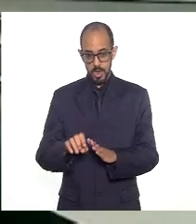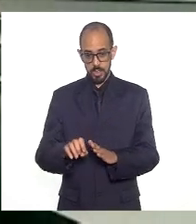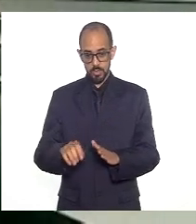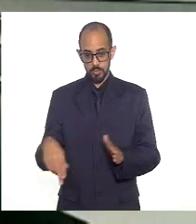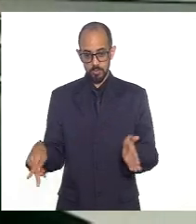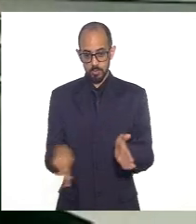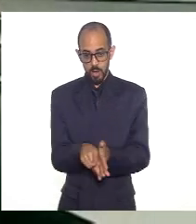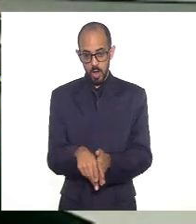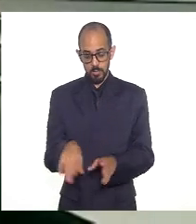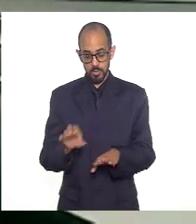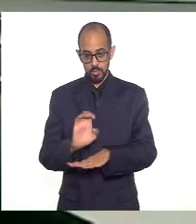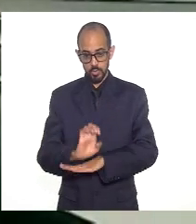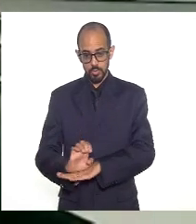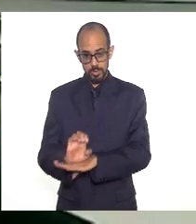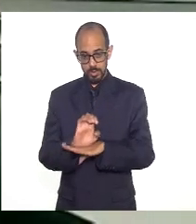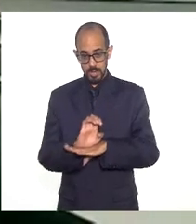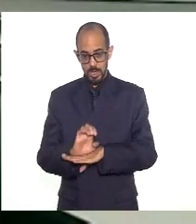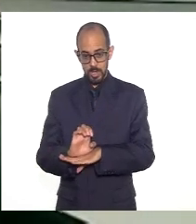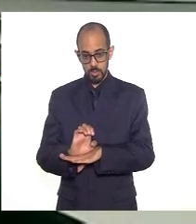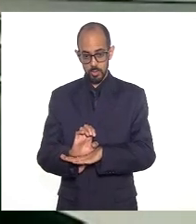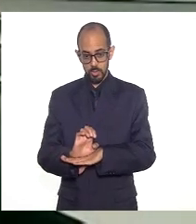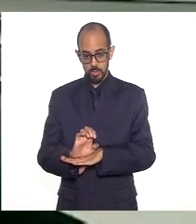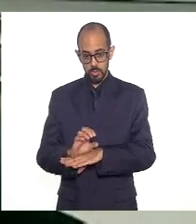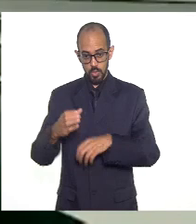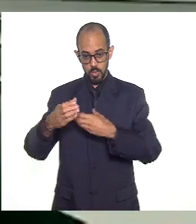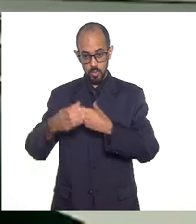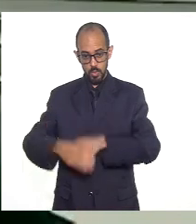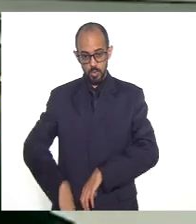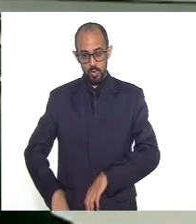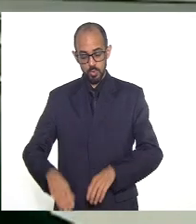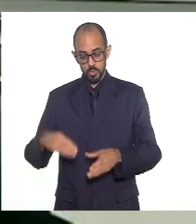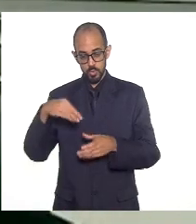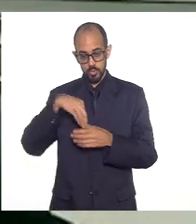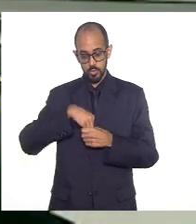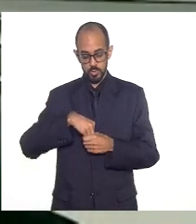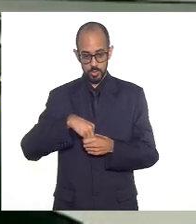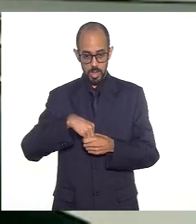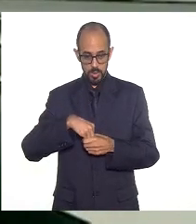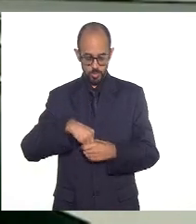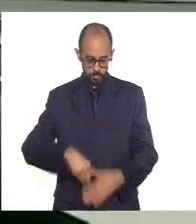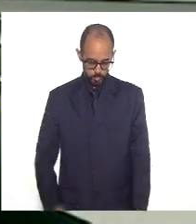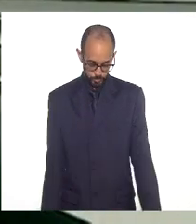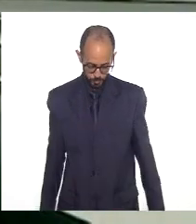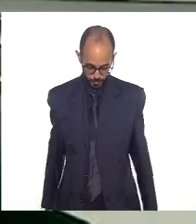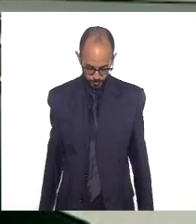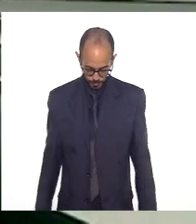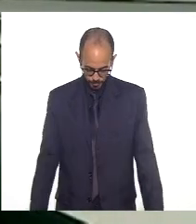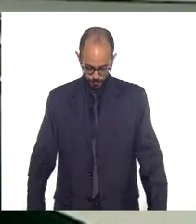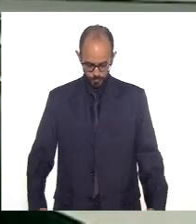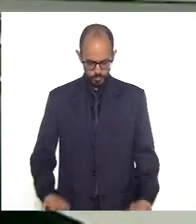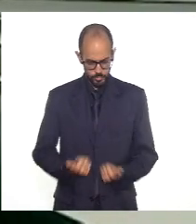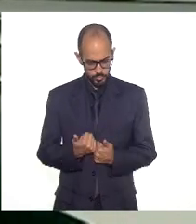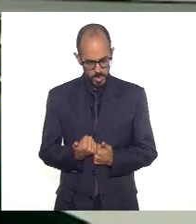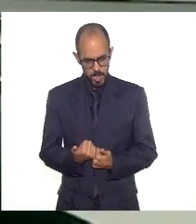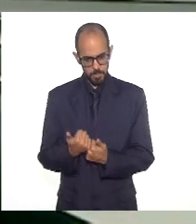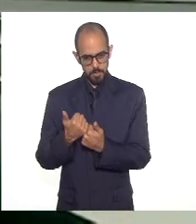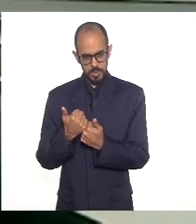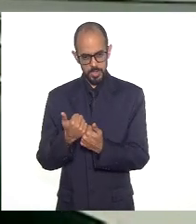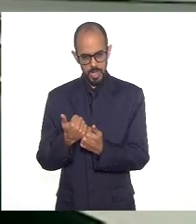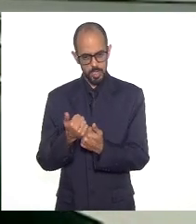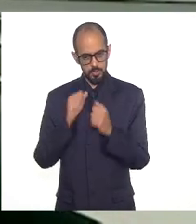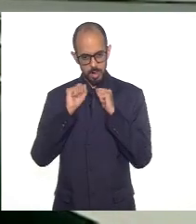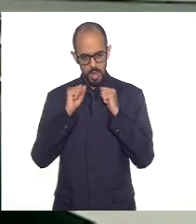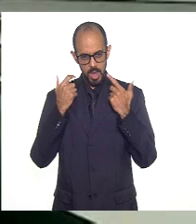SEDUC através de concurso interno. Isso foi apoiado pelo